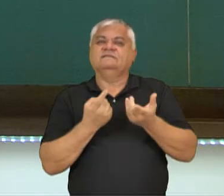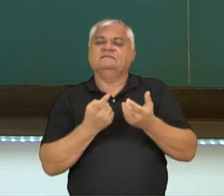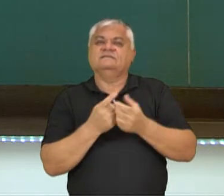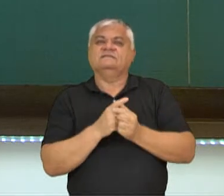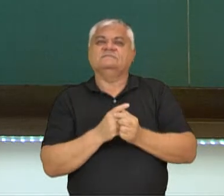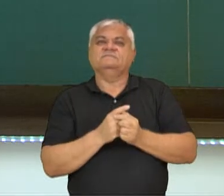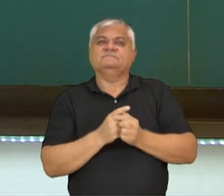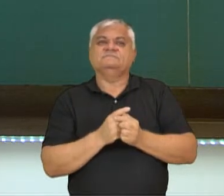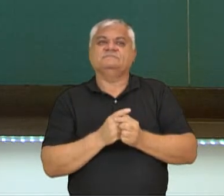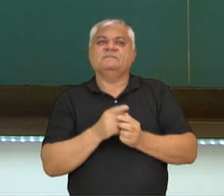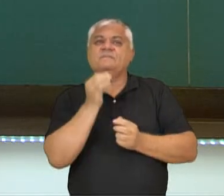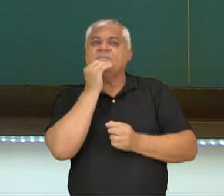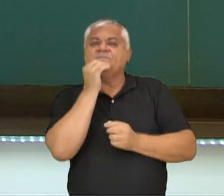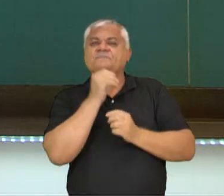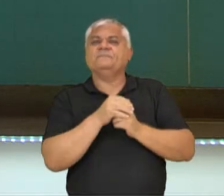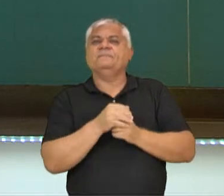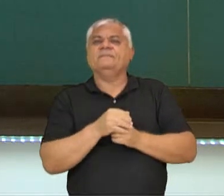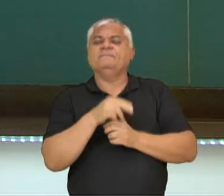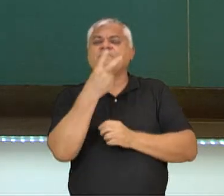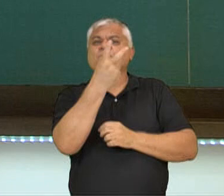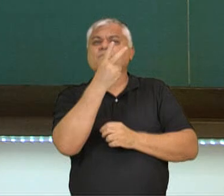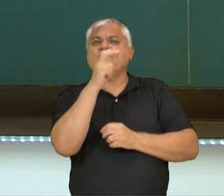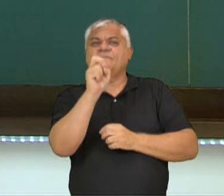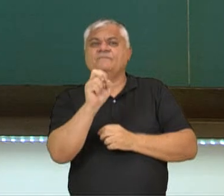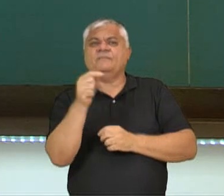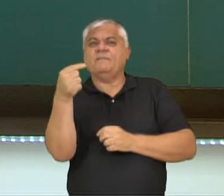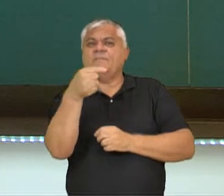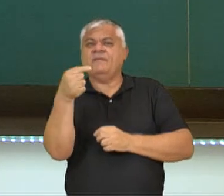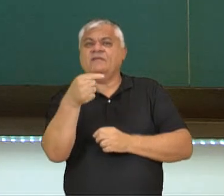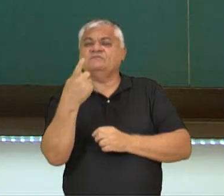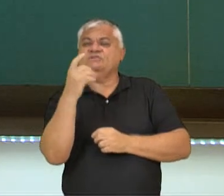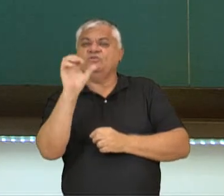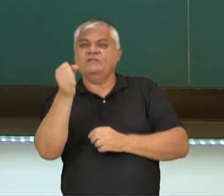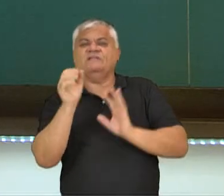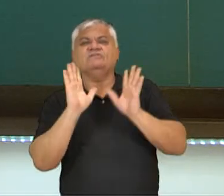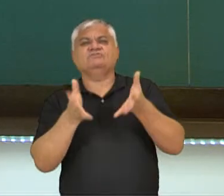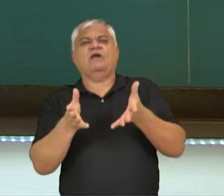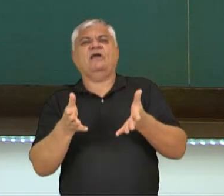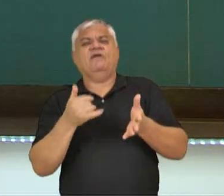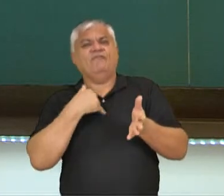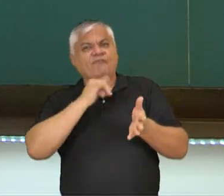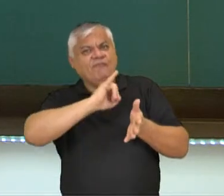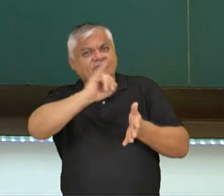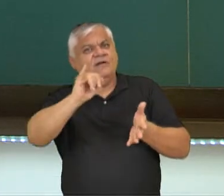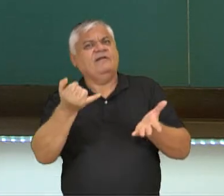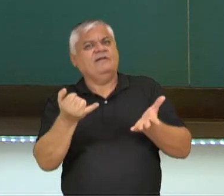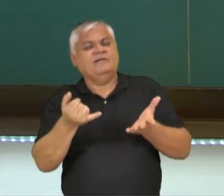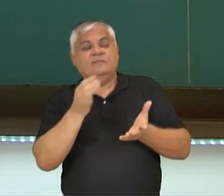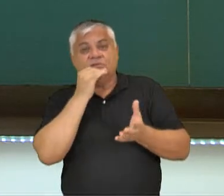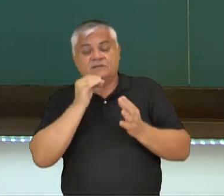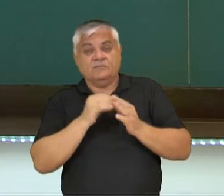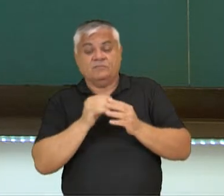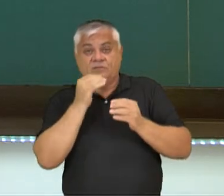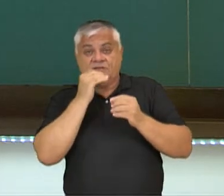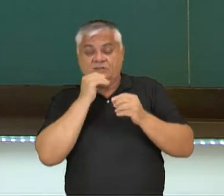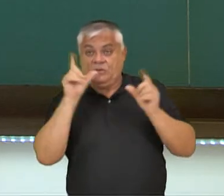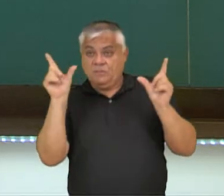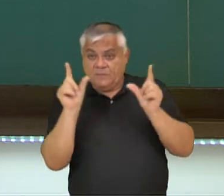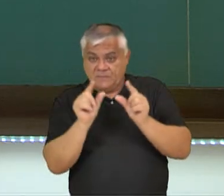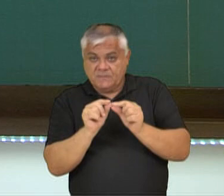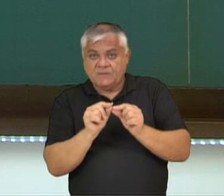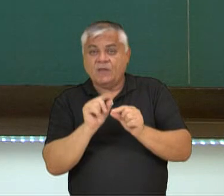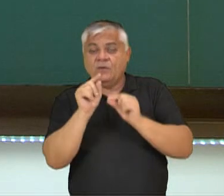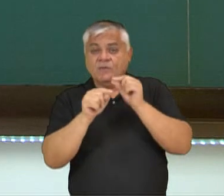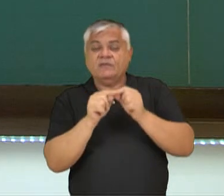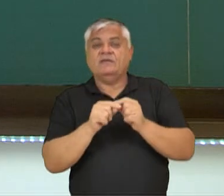270 graus. Aqui não vai ter problema essa redução, porque eu já tinha comentado com vocês que quando a gente faz a redução ao primeiro quadrante,